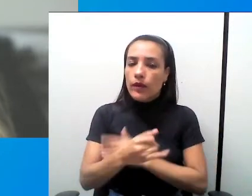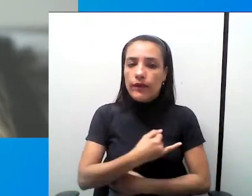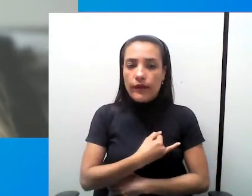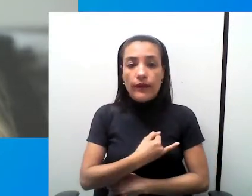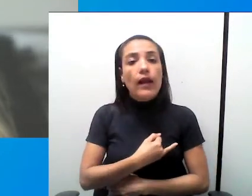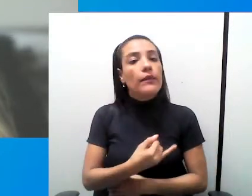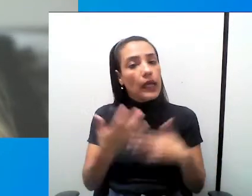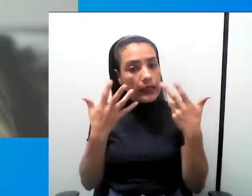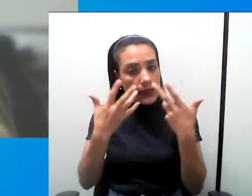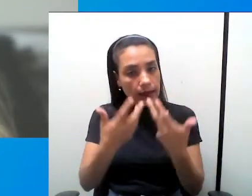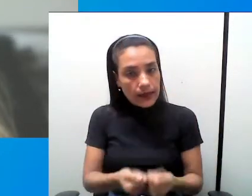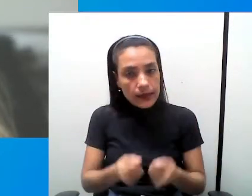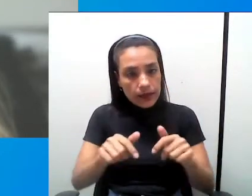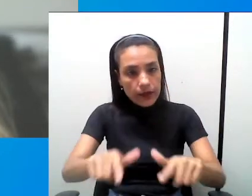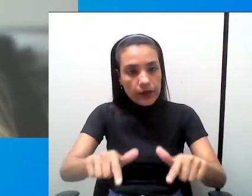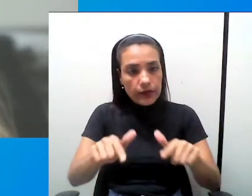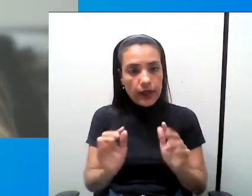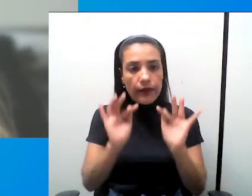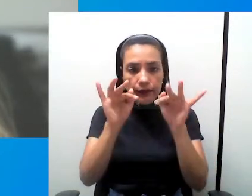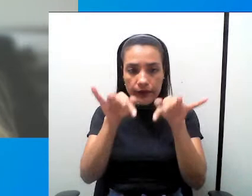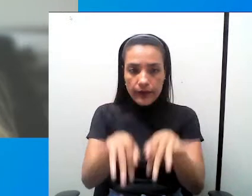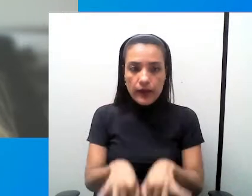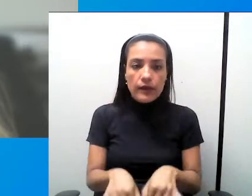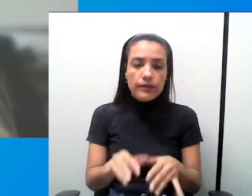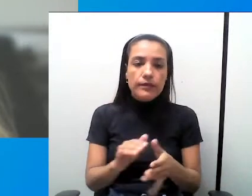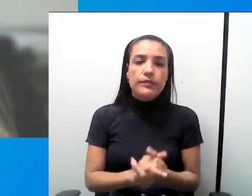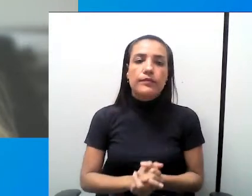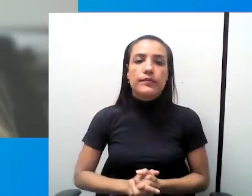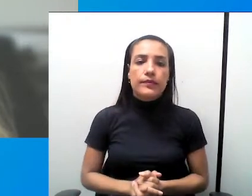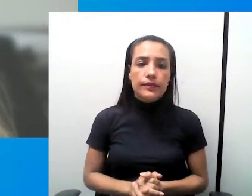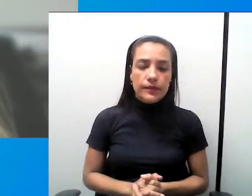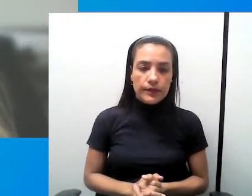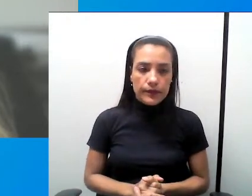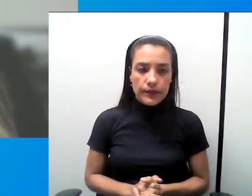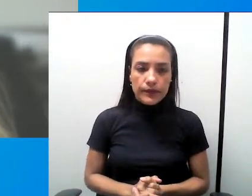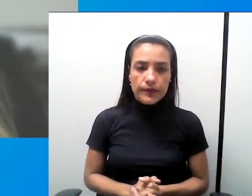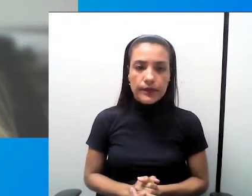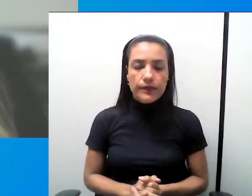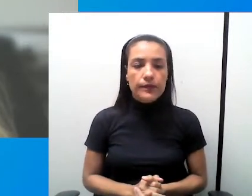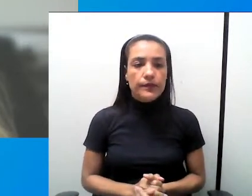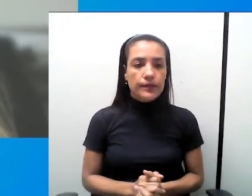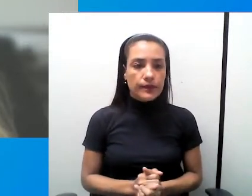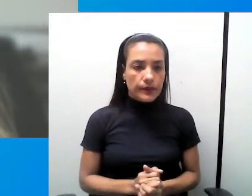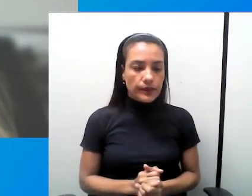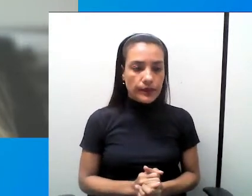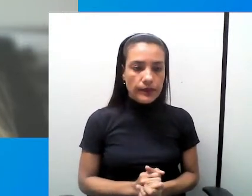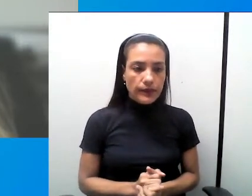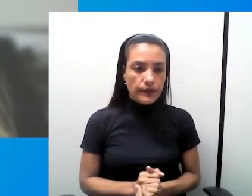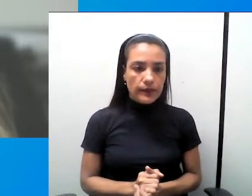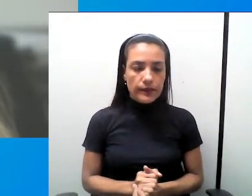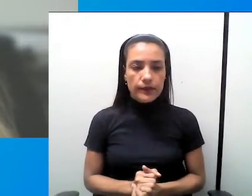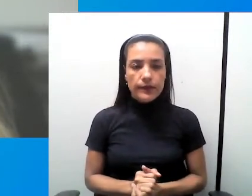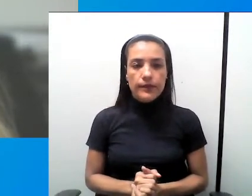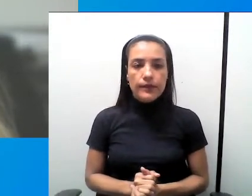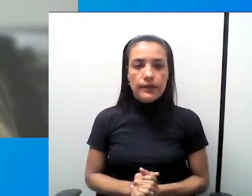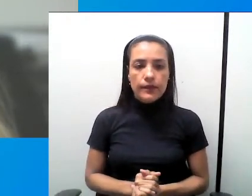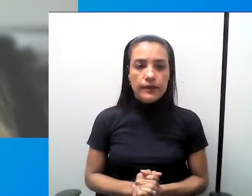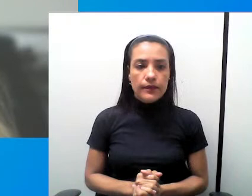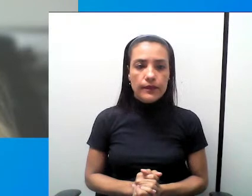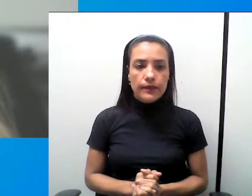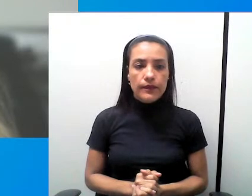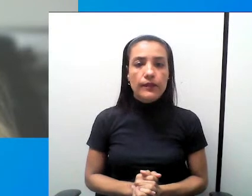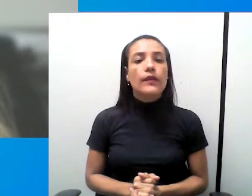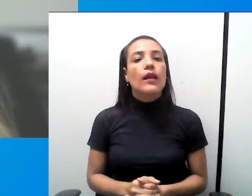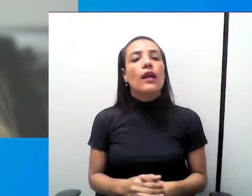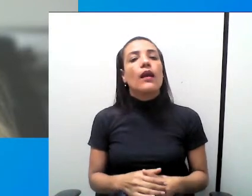eventos.ifac.edu.br, para que durante a semana, até a próxima semana, seja disponibilizado para vocês os certificados de